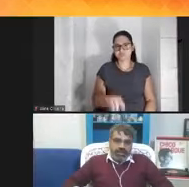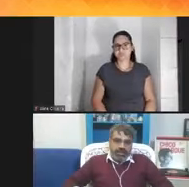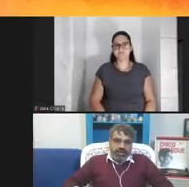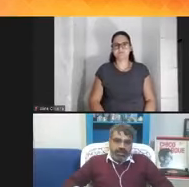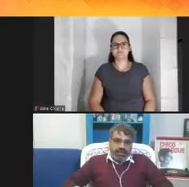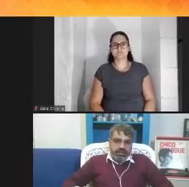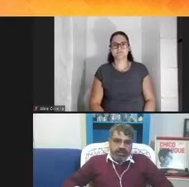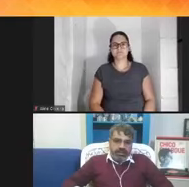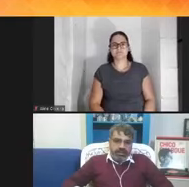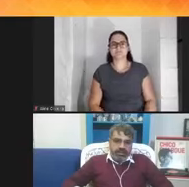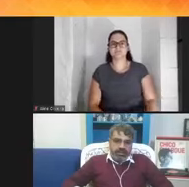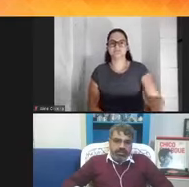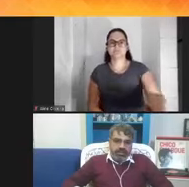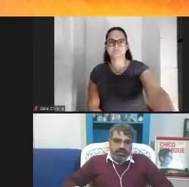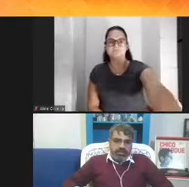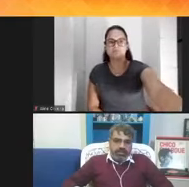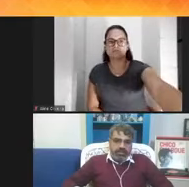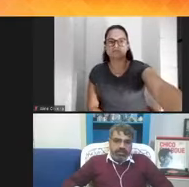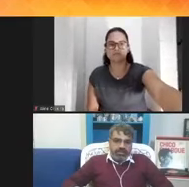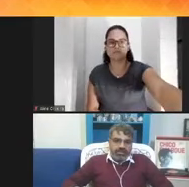Quer começar, Marcelo?